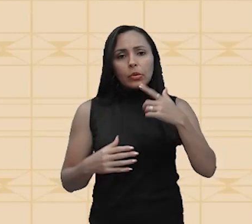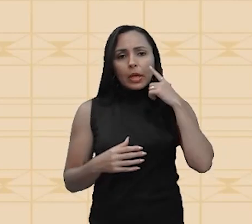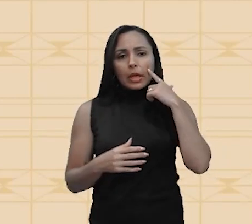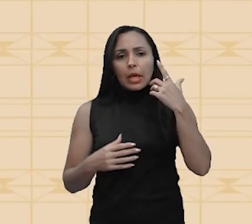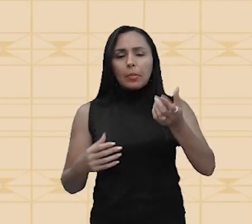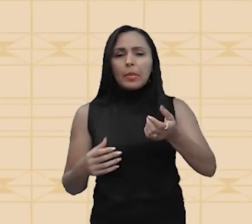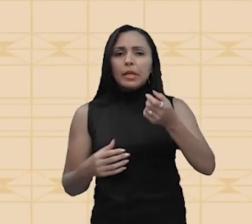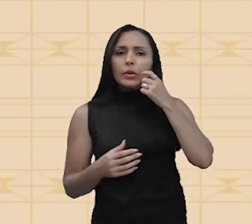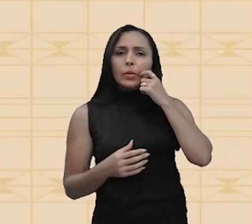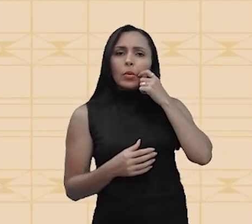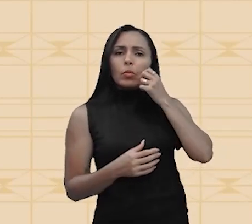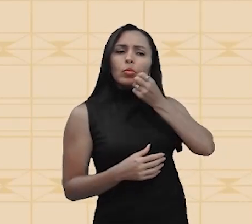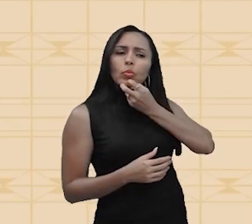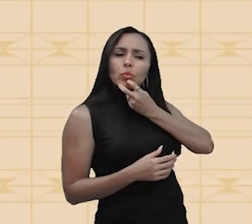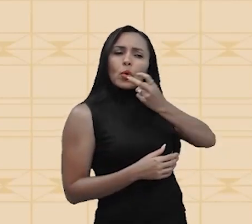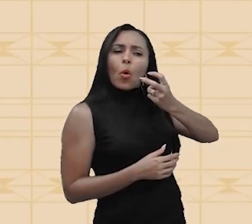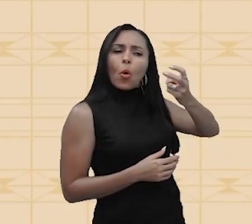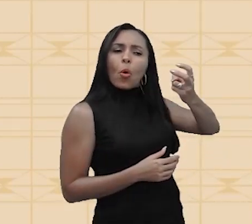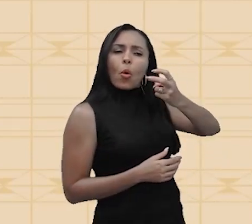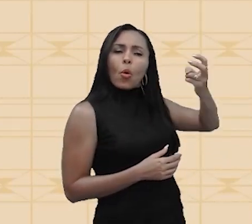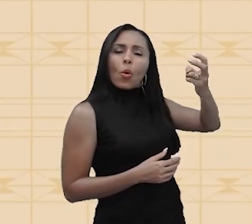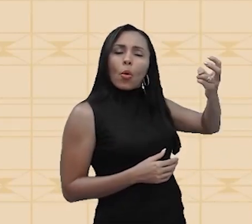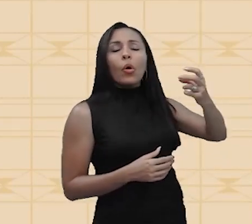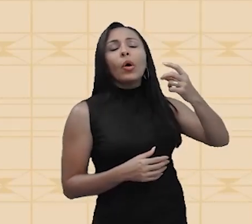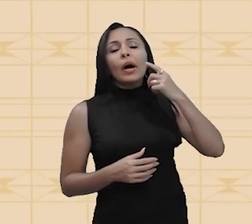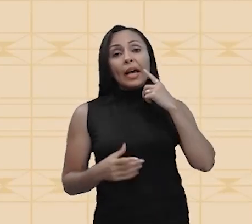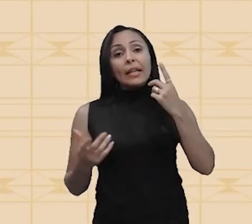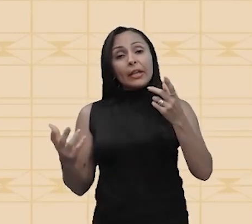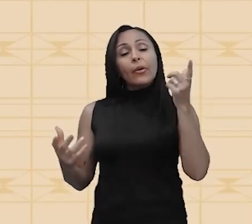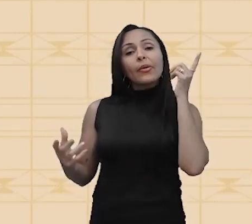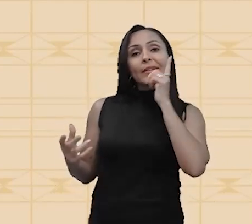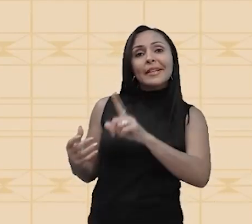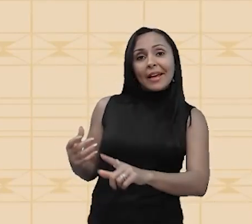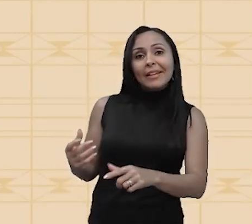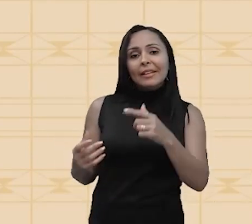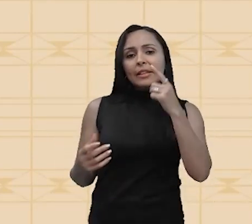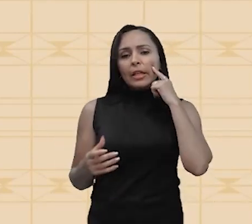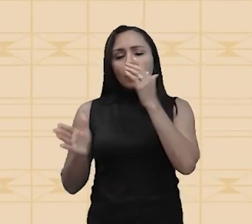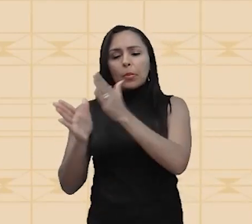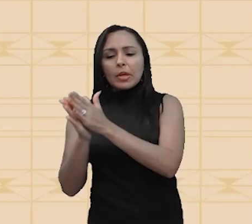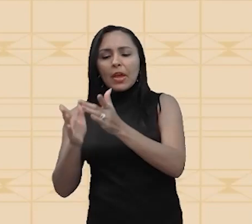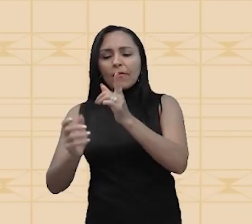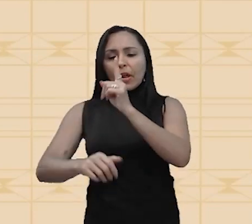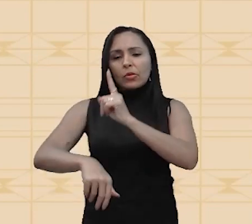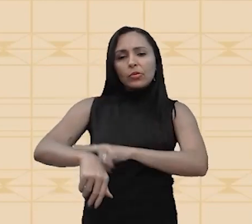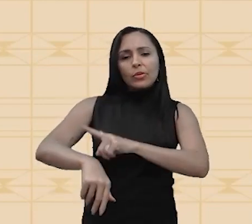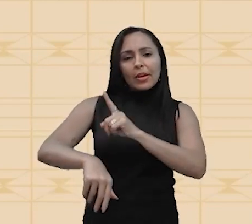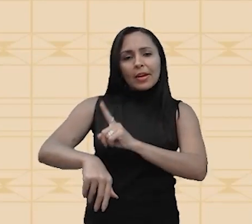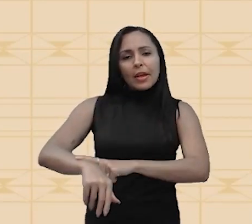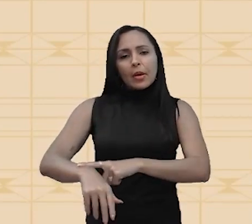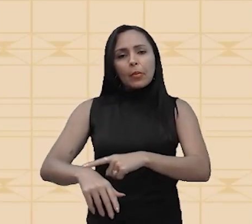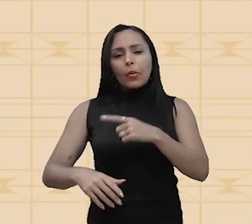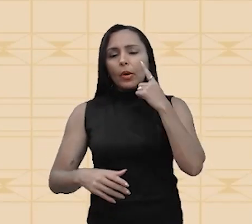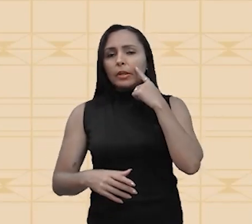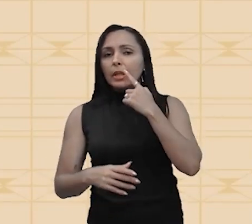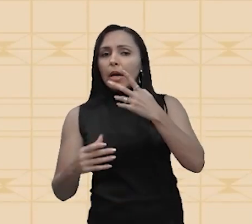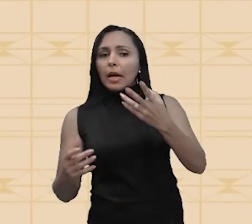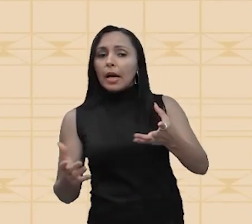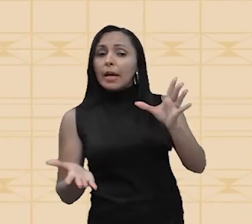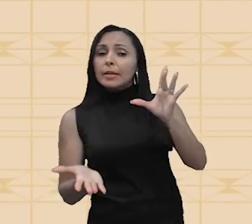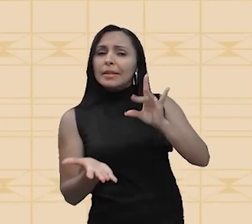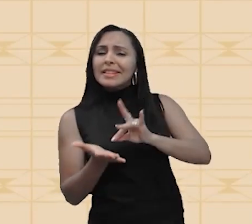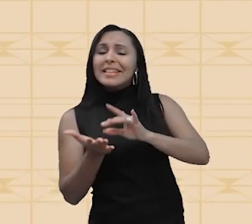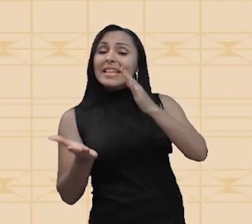e através da reflexão desse som, ele consegue, pelo intervalo de tempo da emissão e da recepção, ele